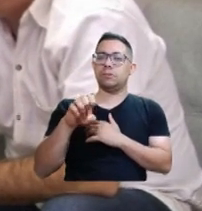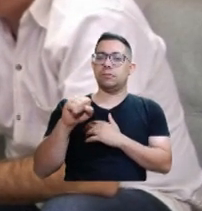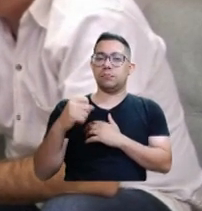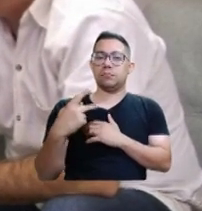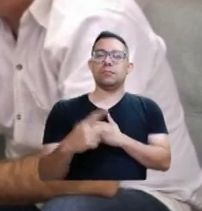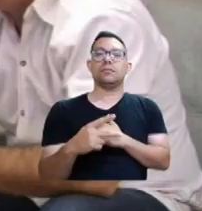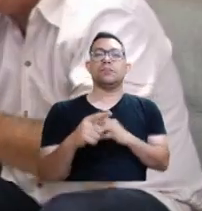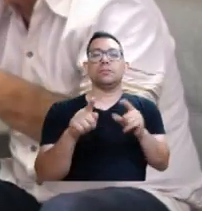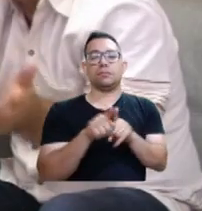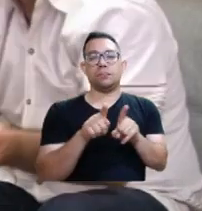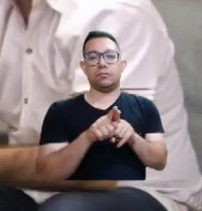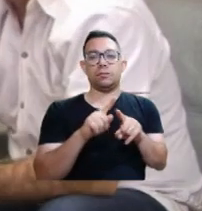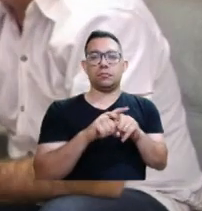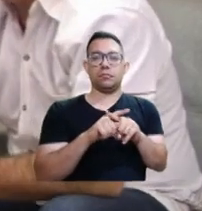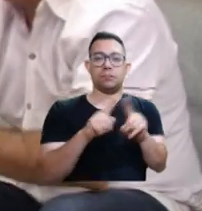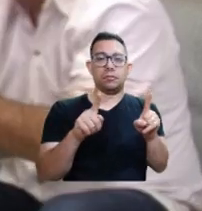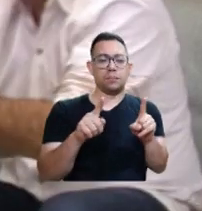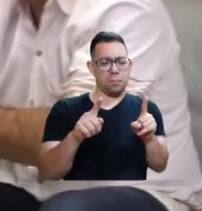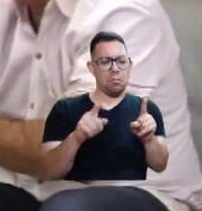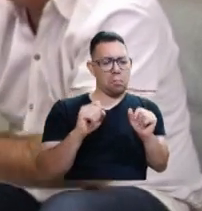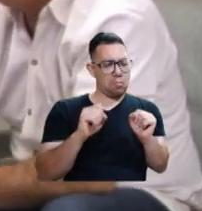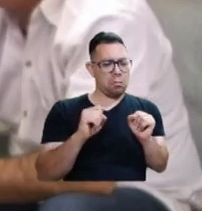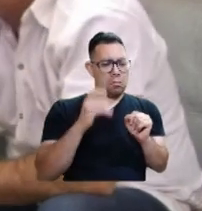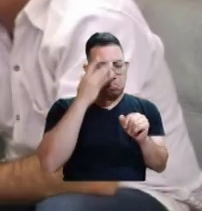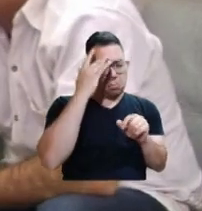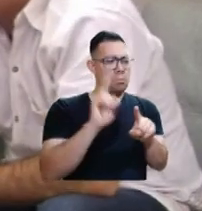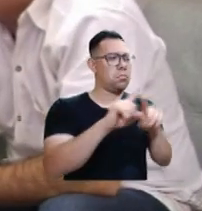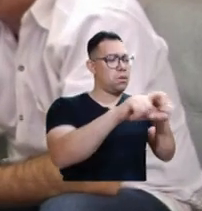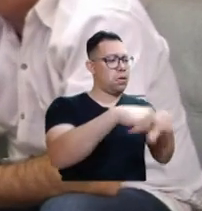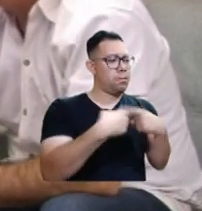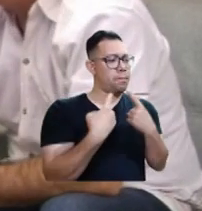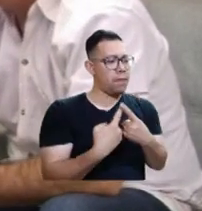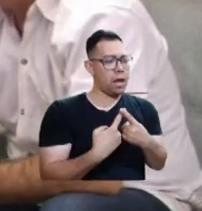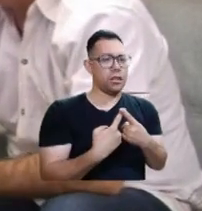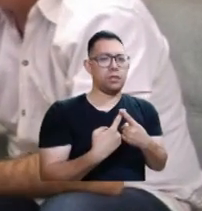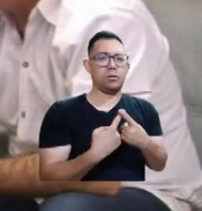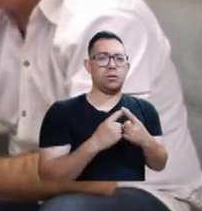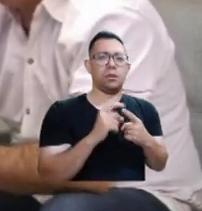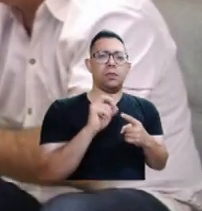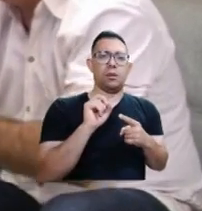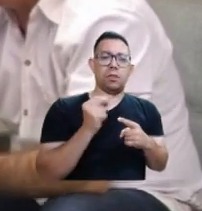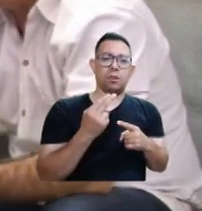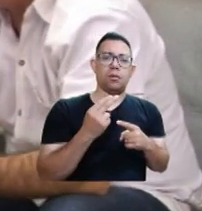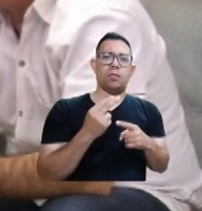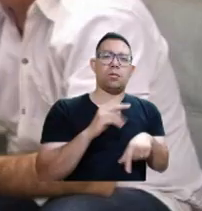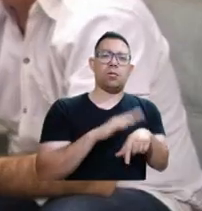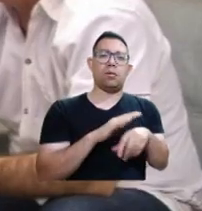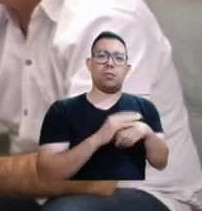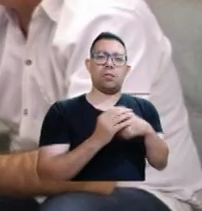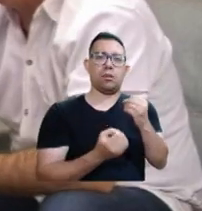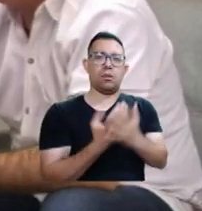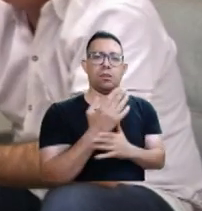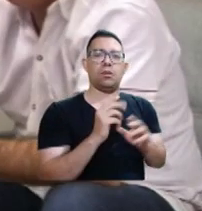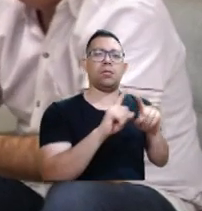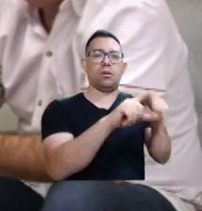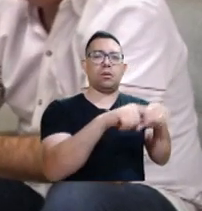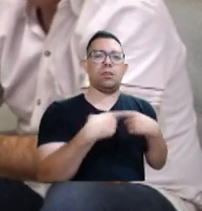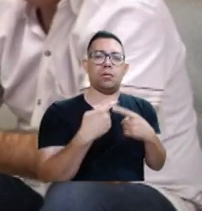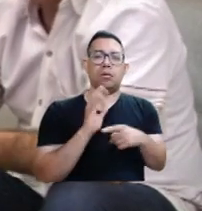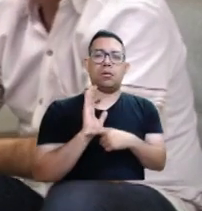filme ali nas dependências aqui da Unesp, ele possa fazer isso também, né? Mas nada impede que a biblioteca